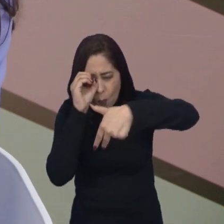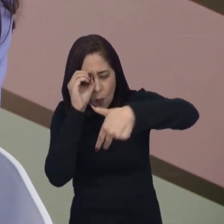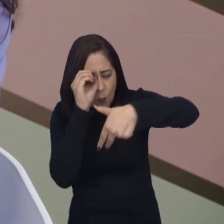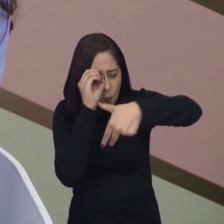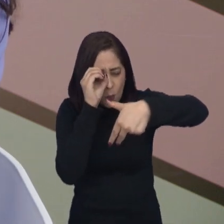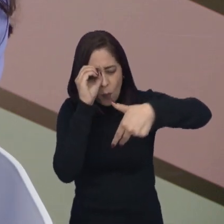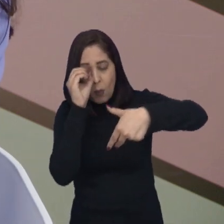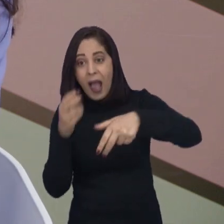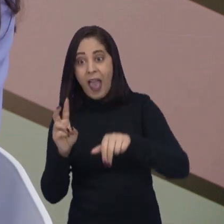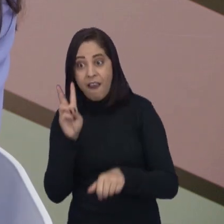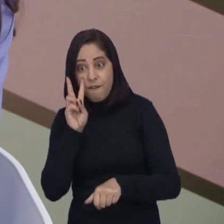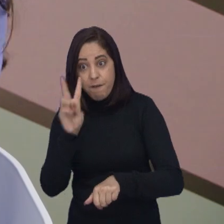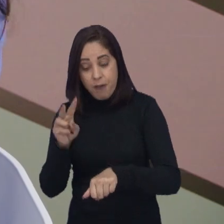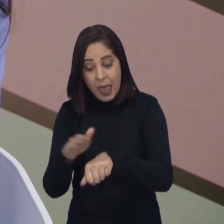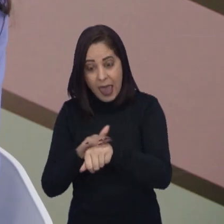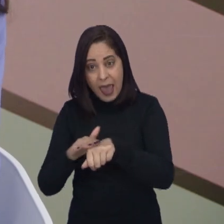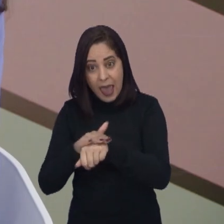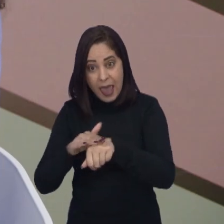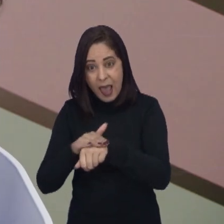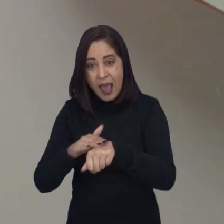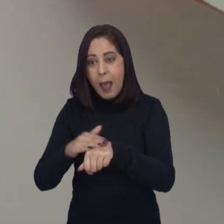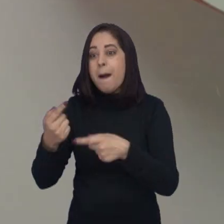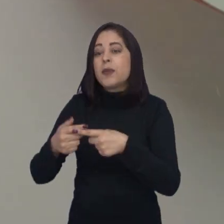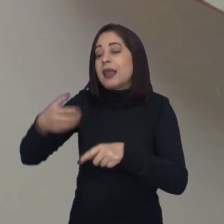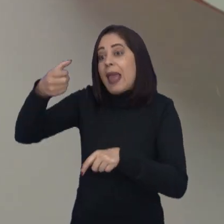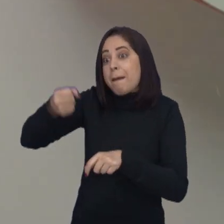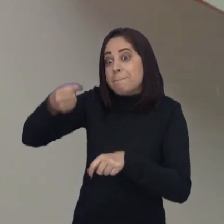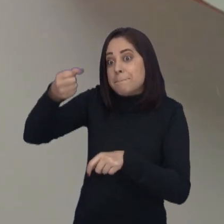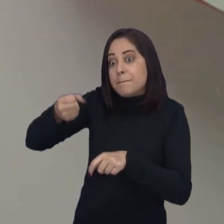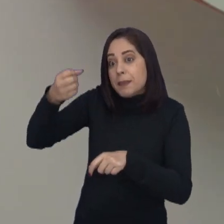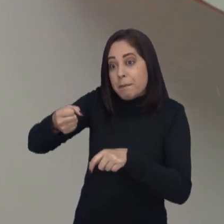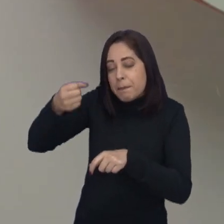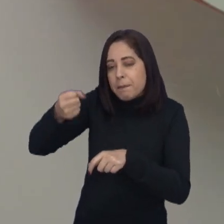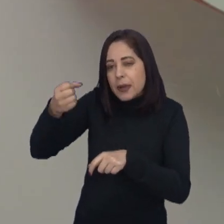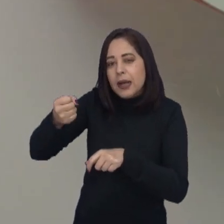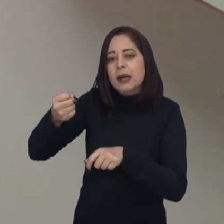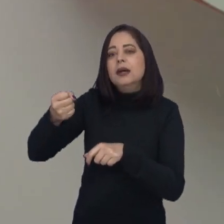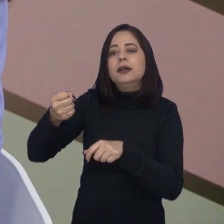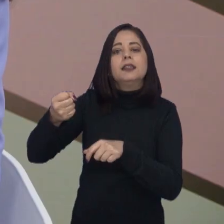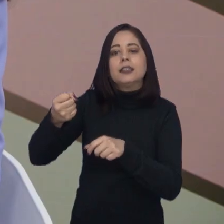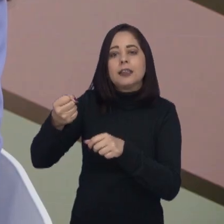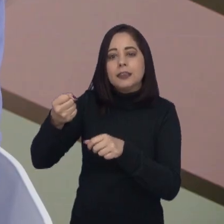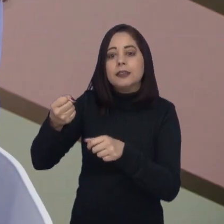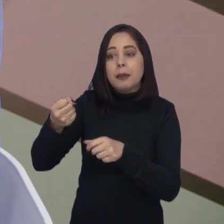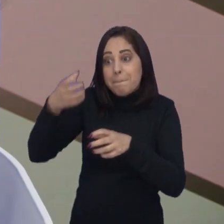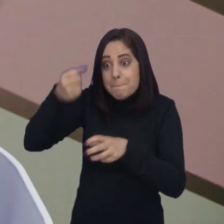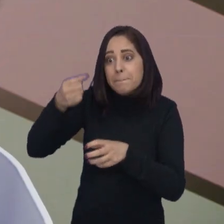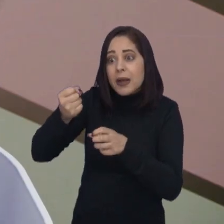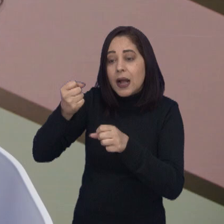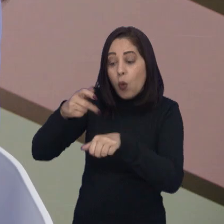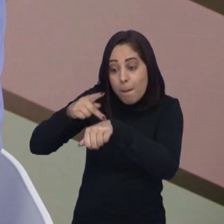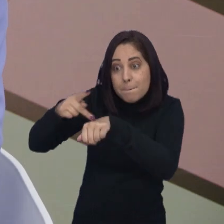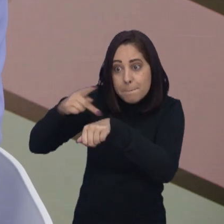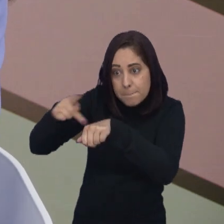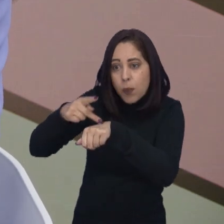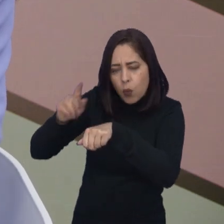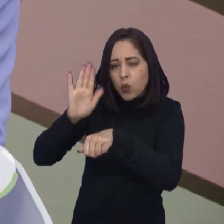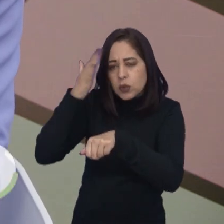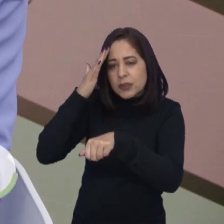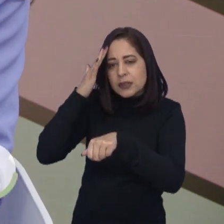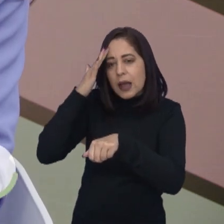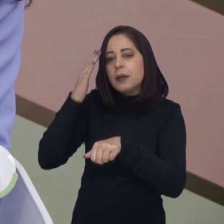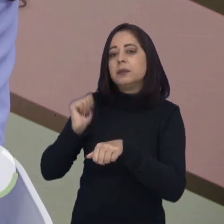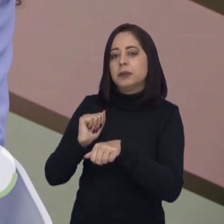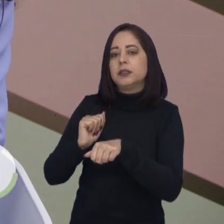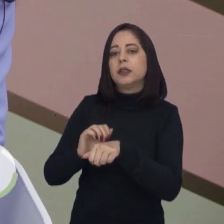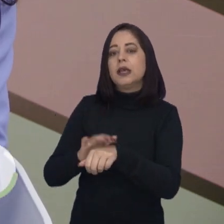mancha bem, a gente chama de branco nacarado. É um branco bem branco mesmo, né? Um tom